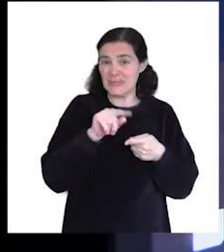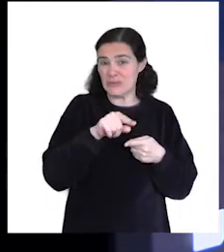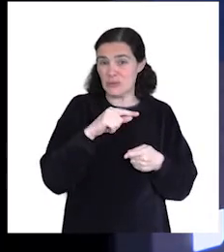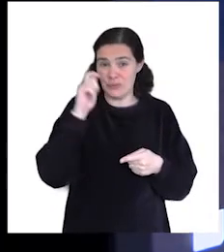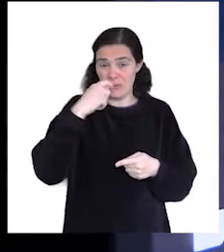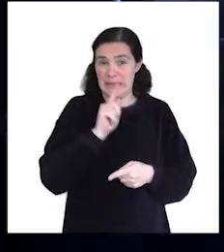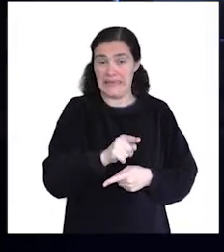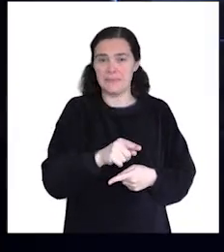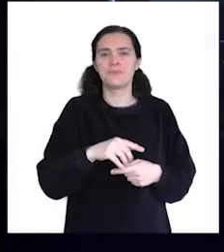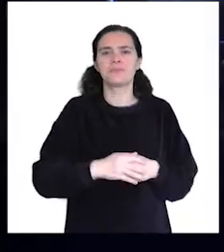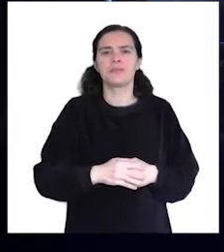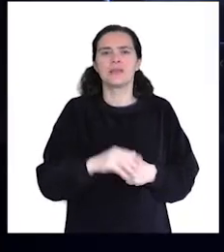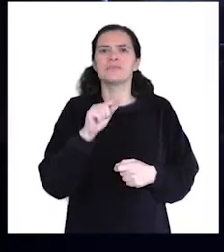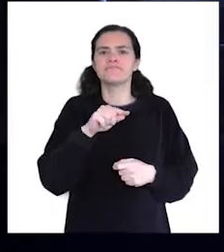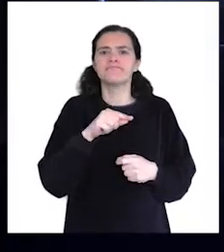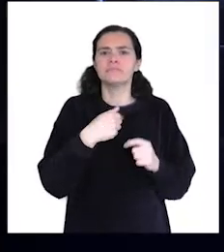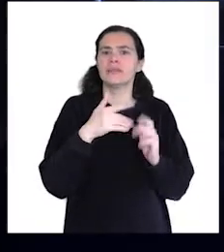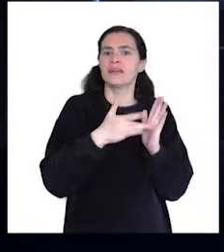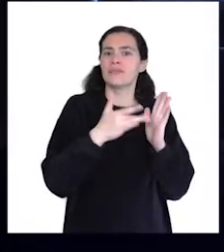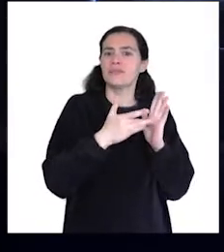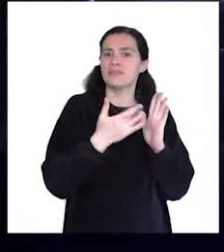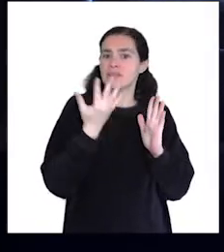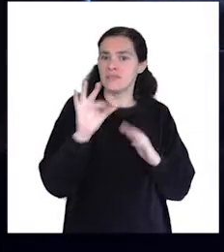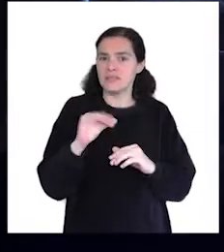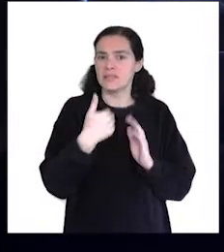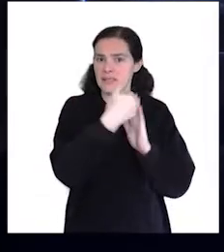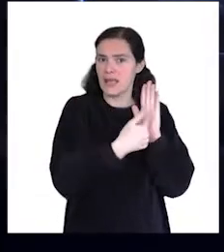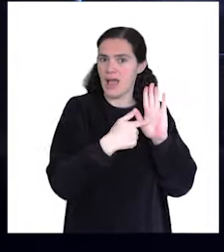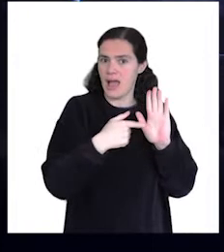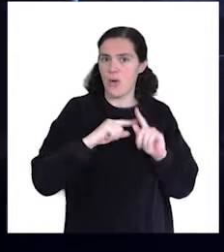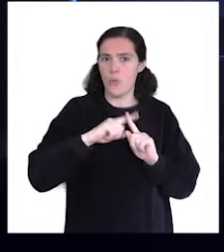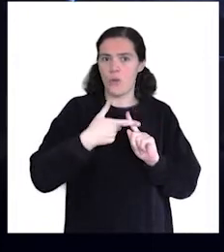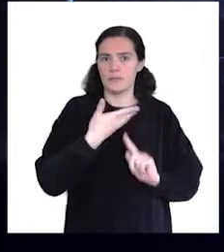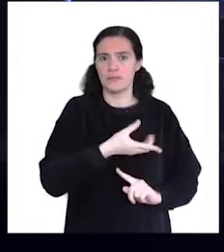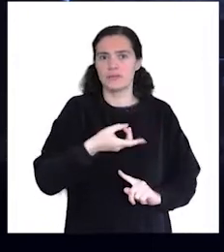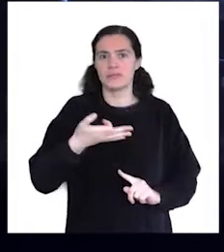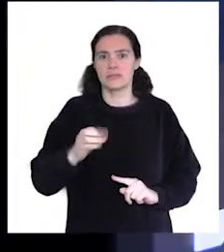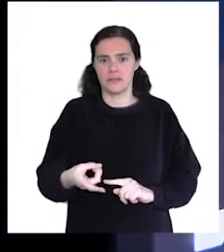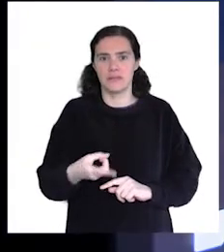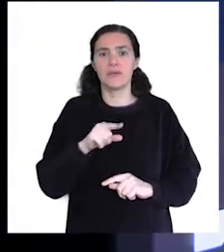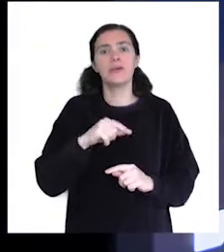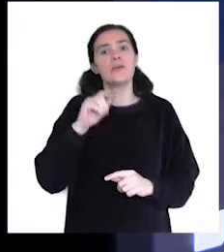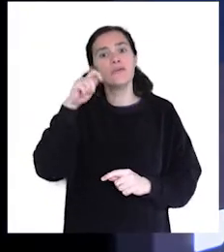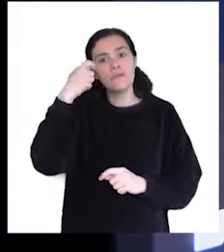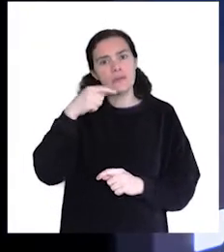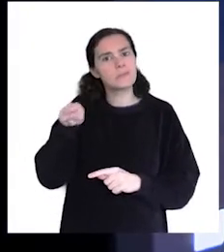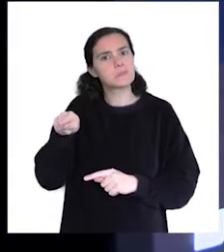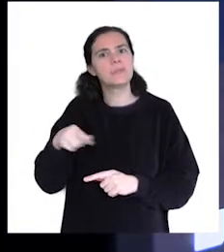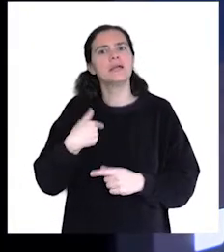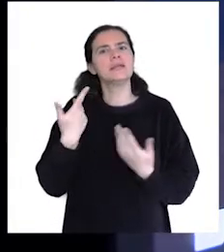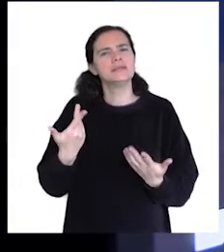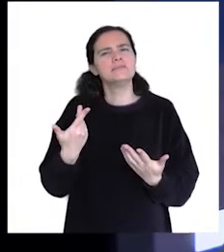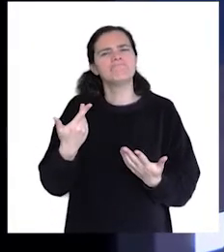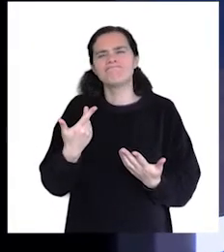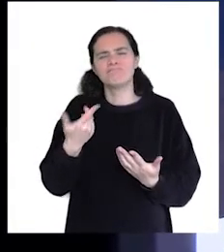Perdição, que fez significativamente a capa da revista Cahiers de Cinéma em 1979. O Amor de Perdição foi, aliás, um filme